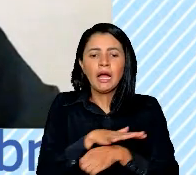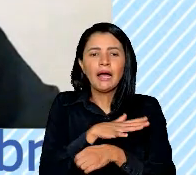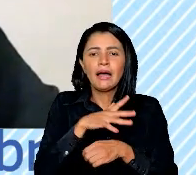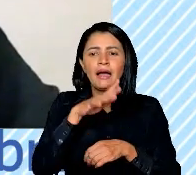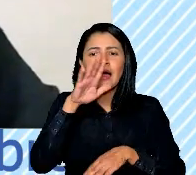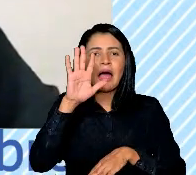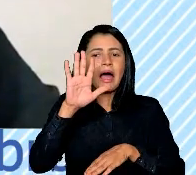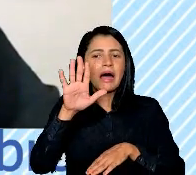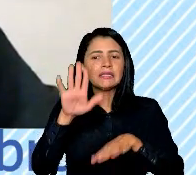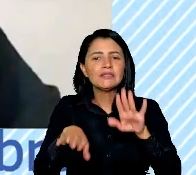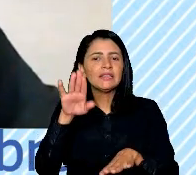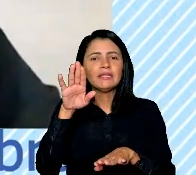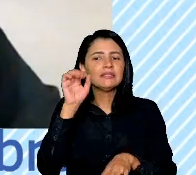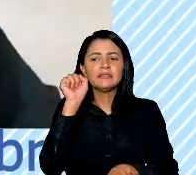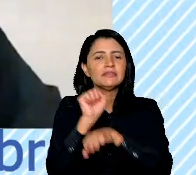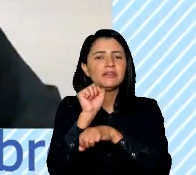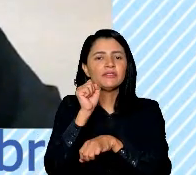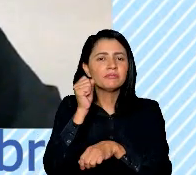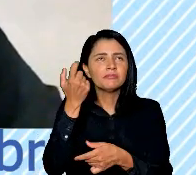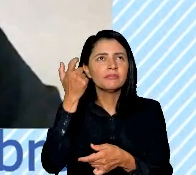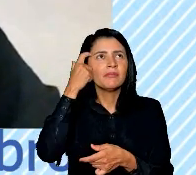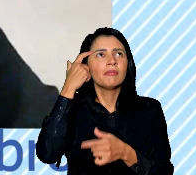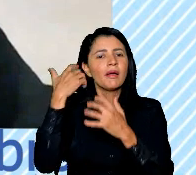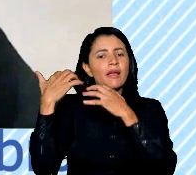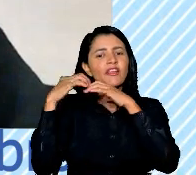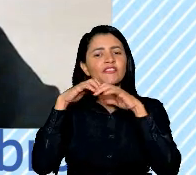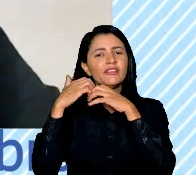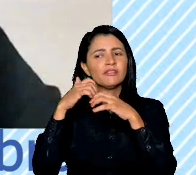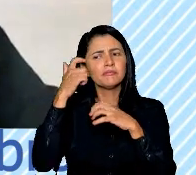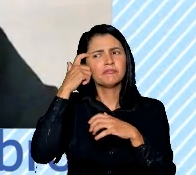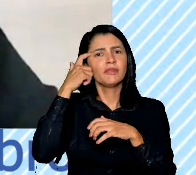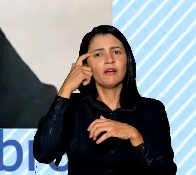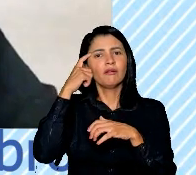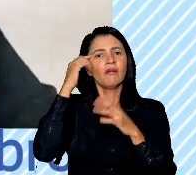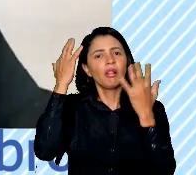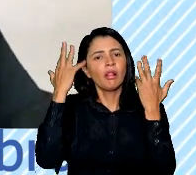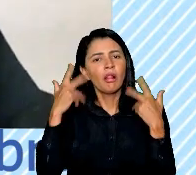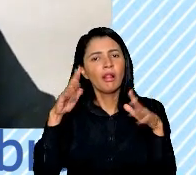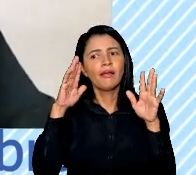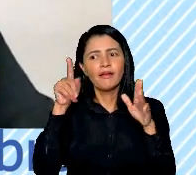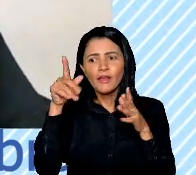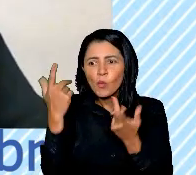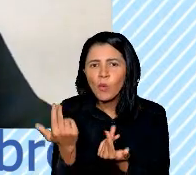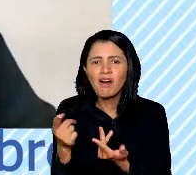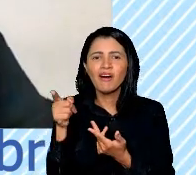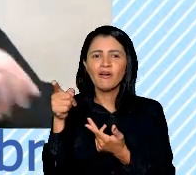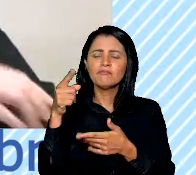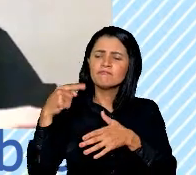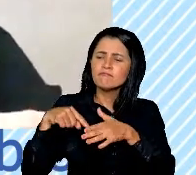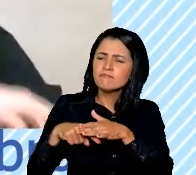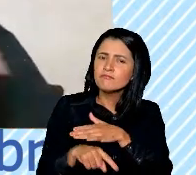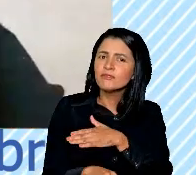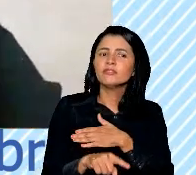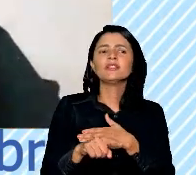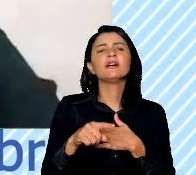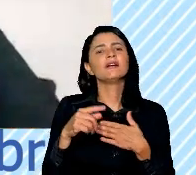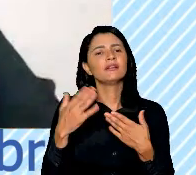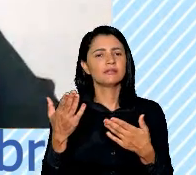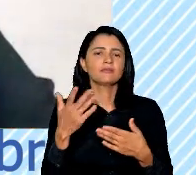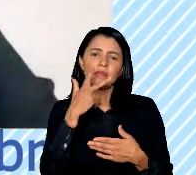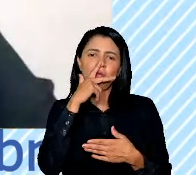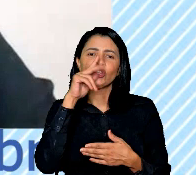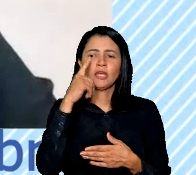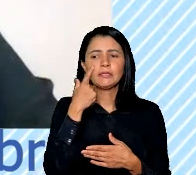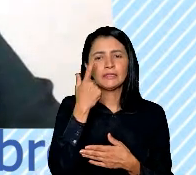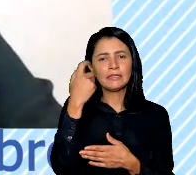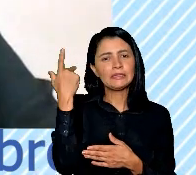gente acaba não parando para refletir dessa forma mais aprofundada. Eu achei muito